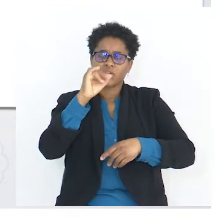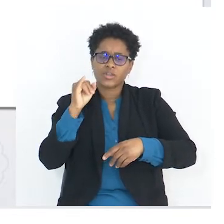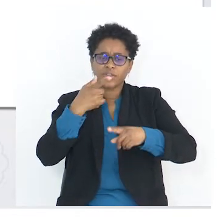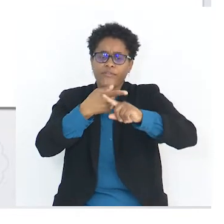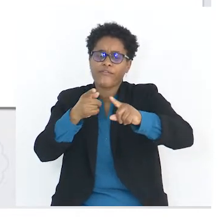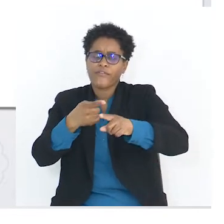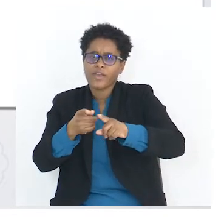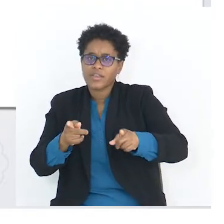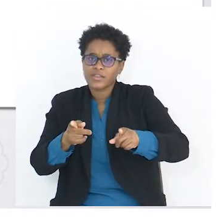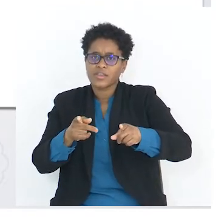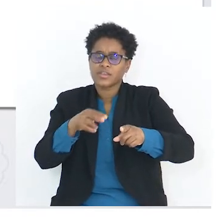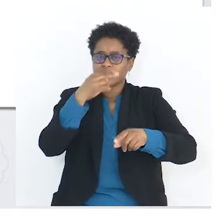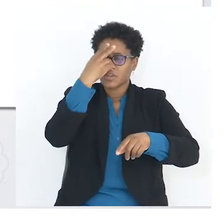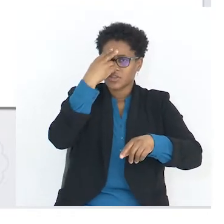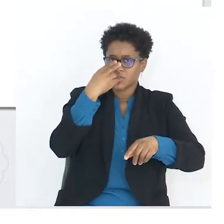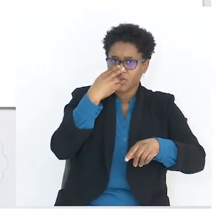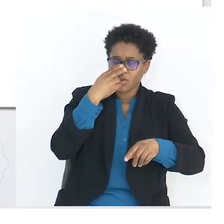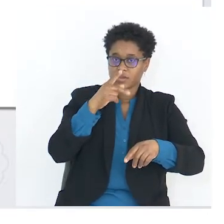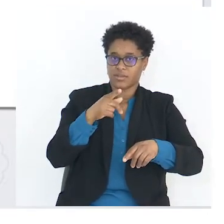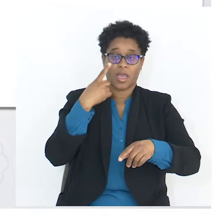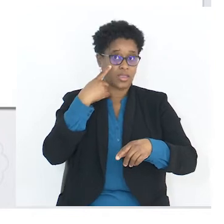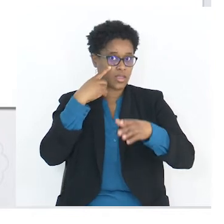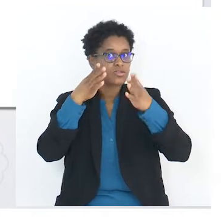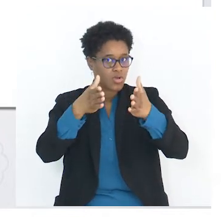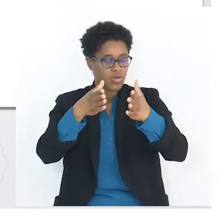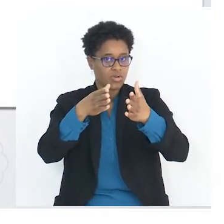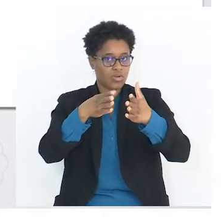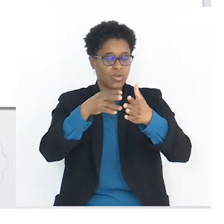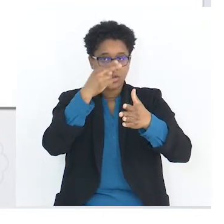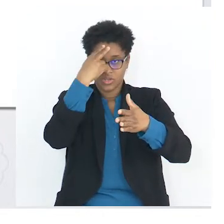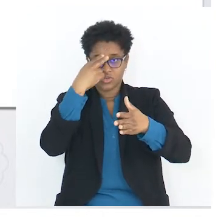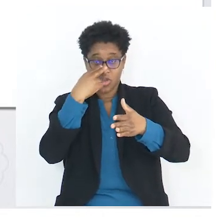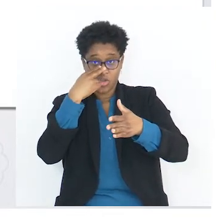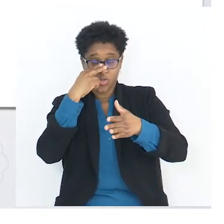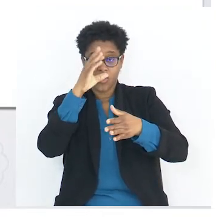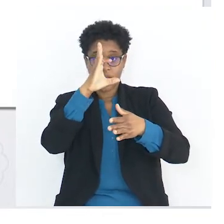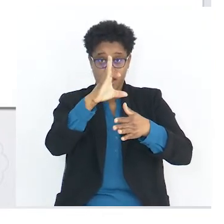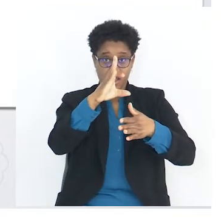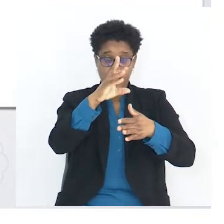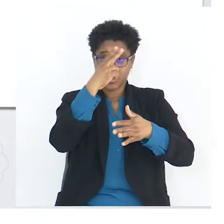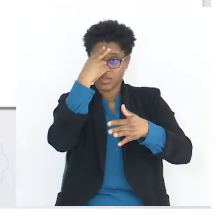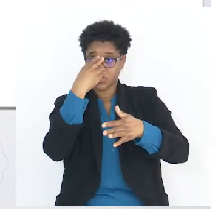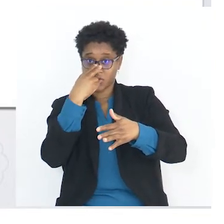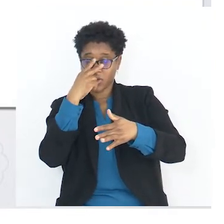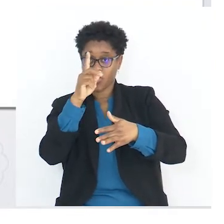diferenciando-a de história. Atenção! História com H, história com E.